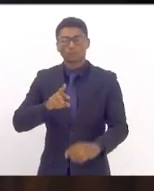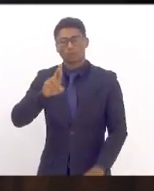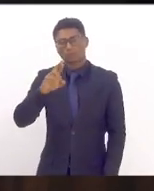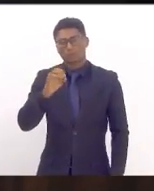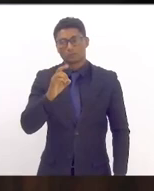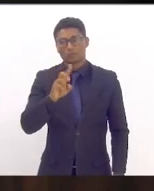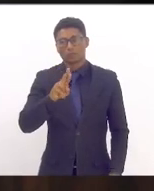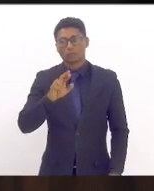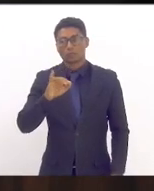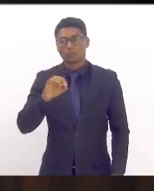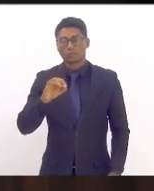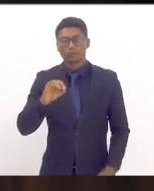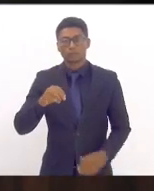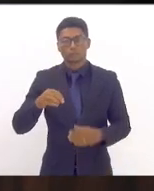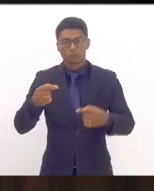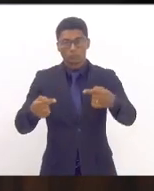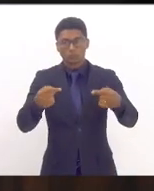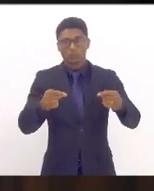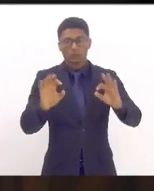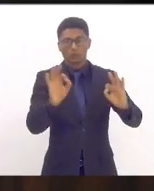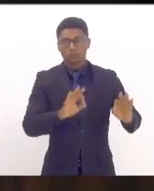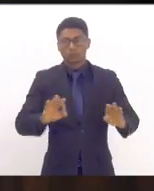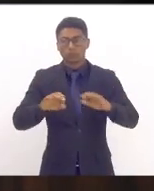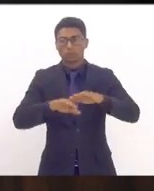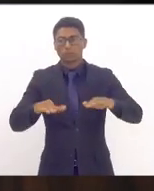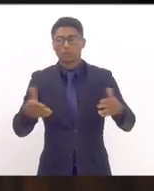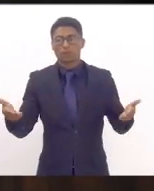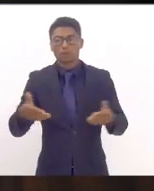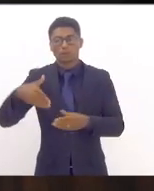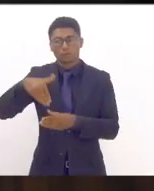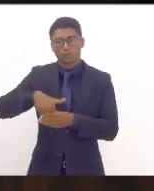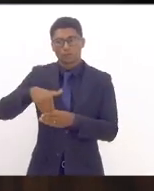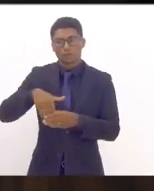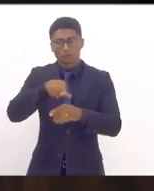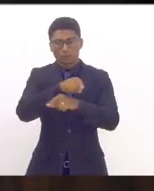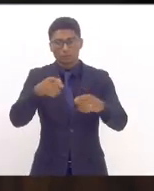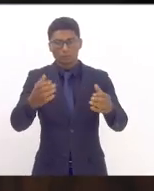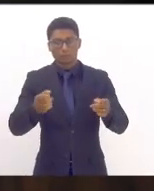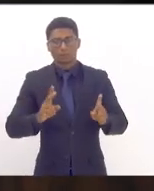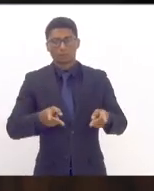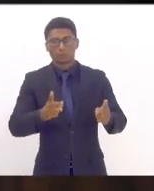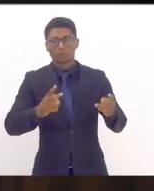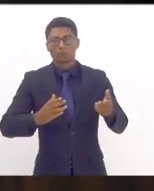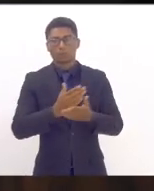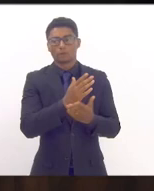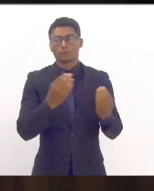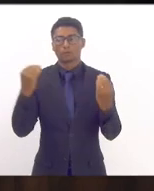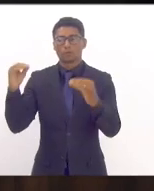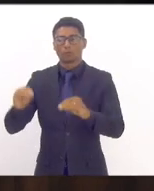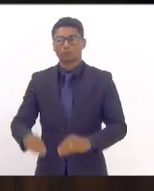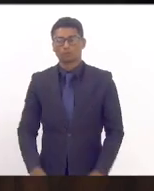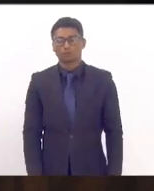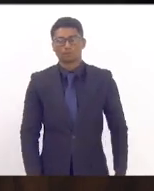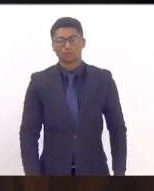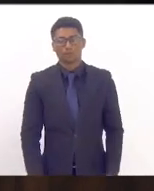em discussão em votação seus que aprovam permaneça Como estão aprovada